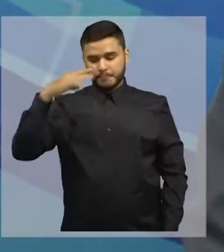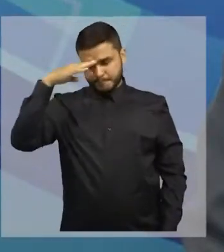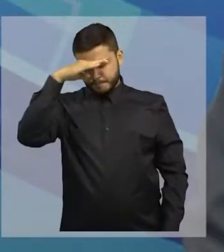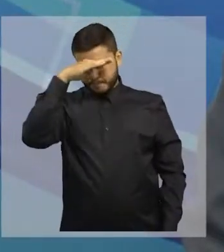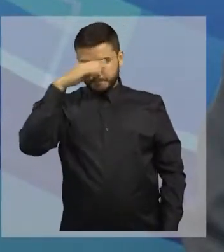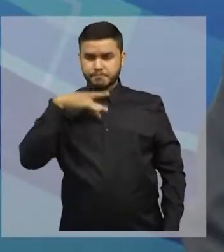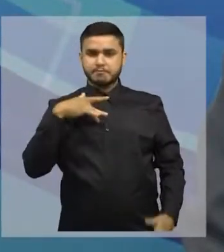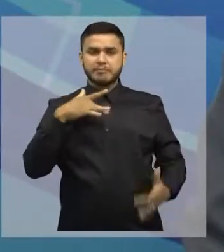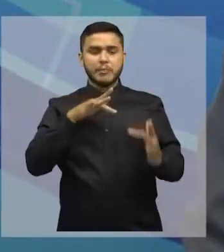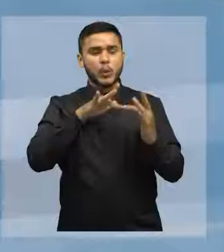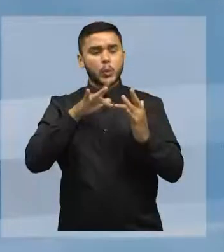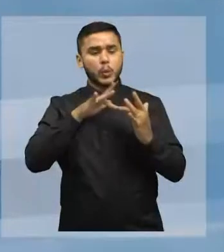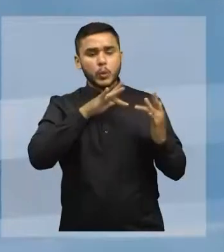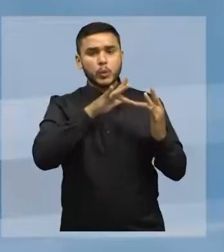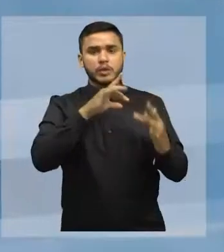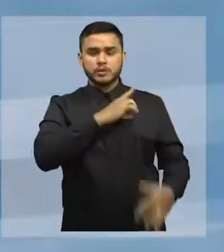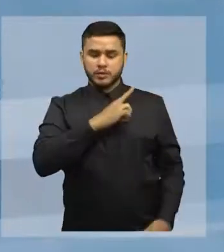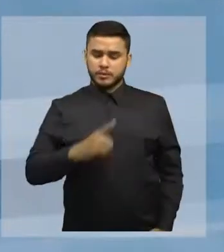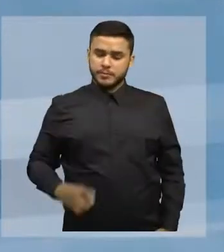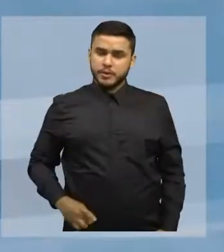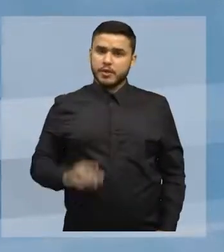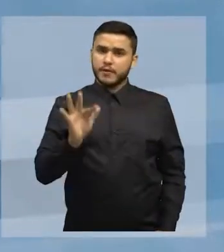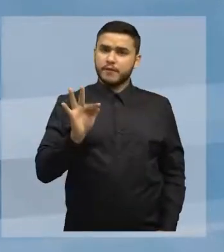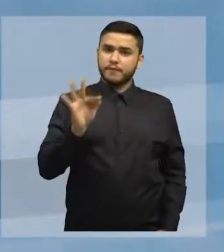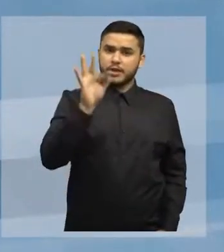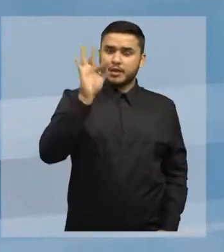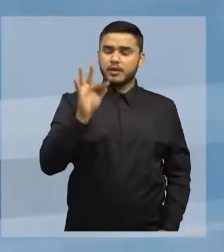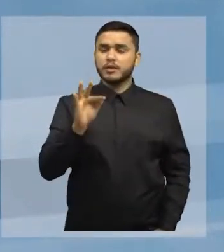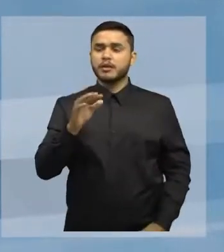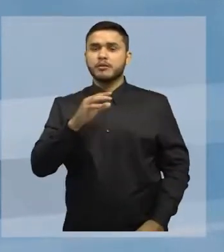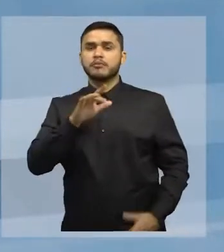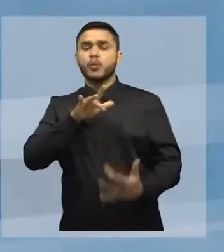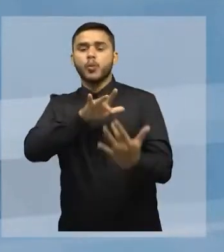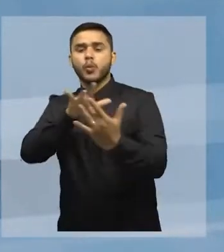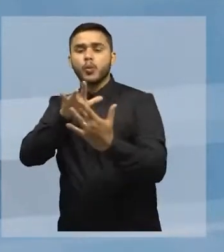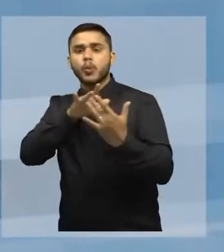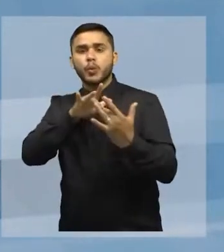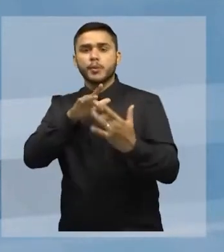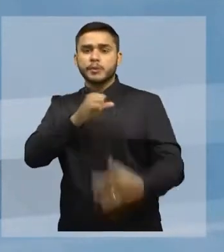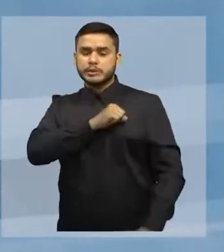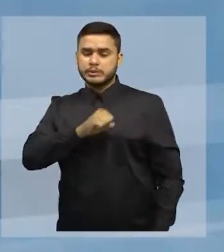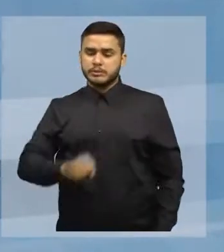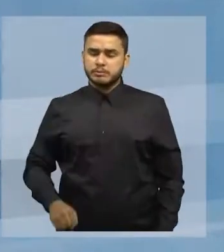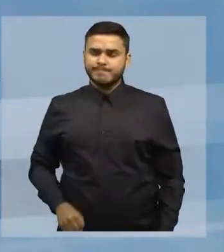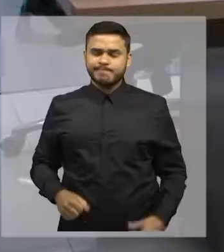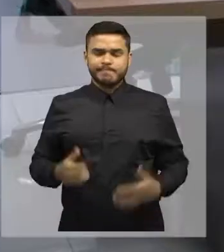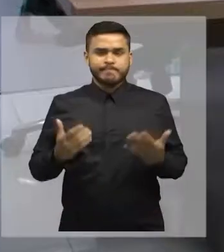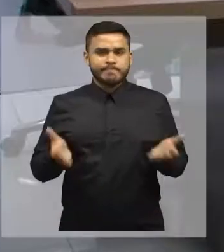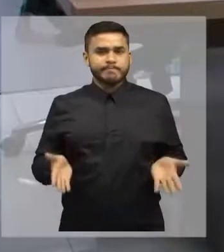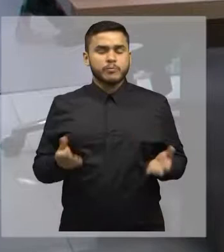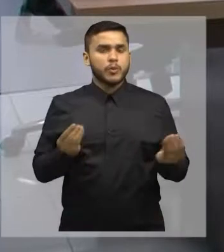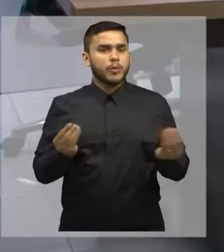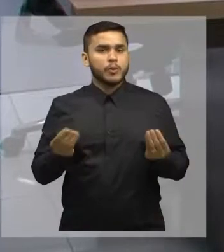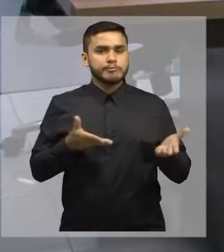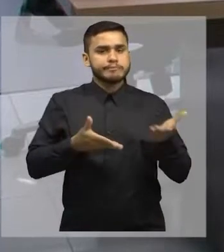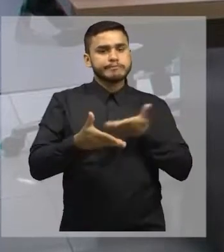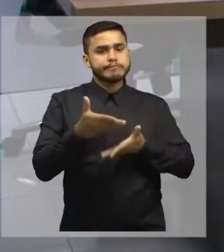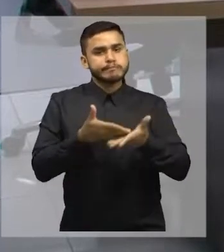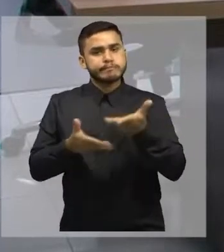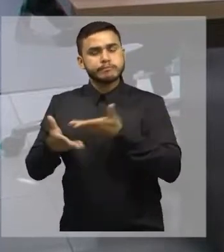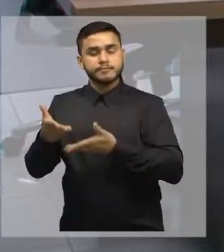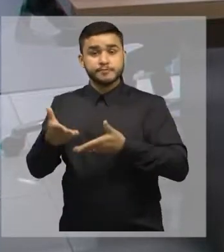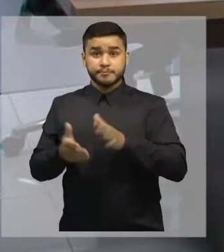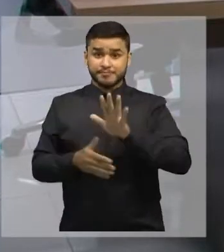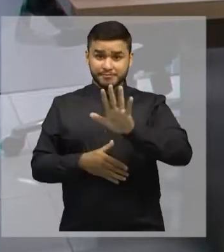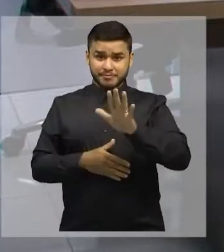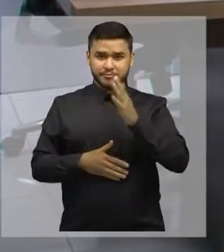Nacional. Como eu disse, é da tradição da política malsã praticada no Brasil o